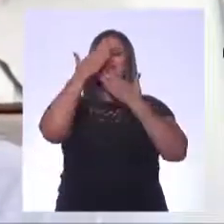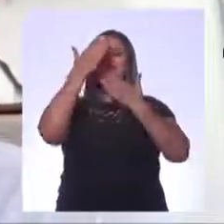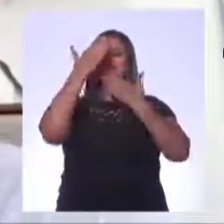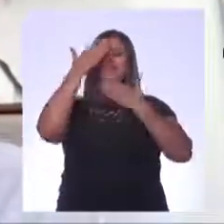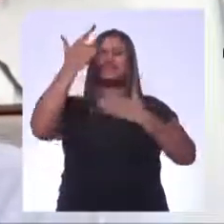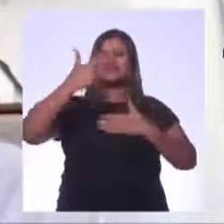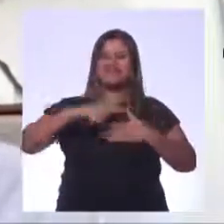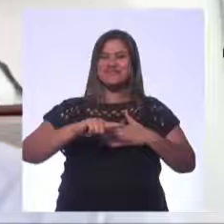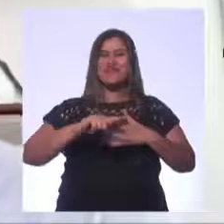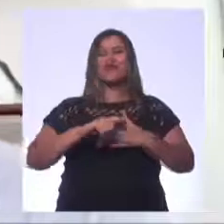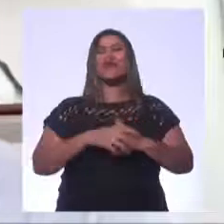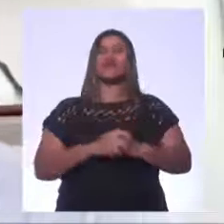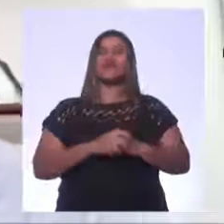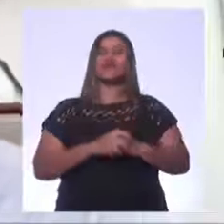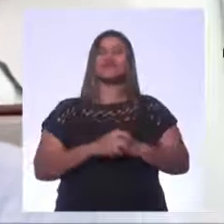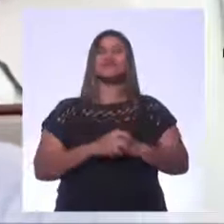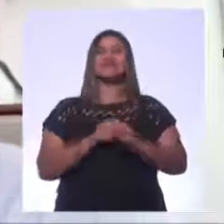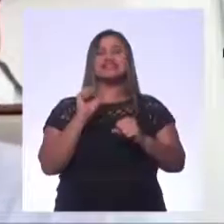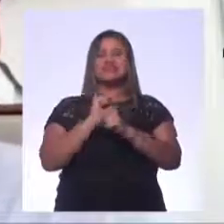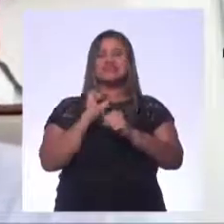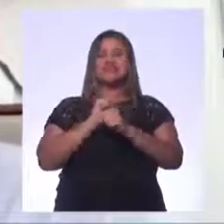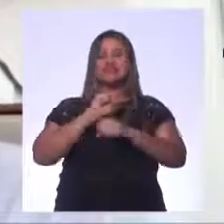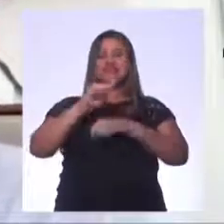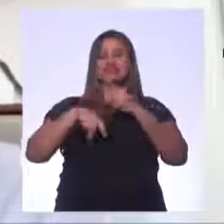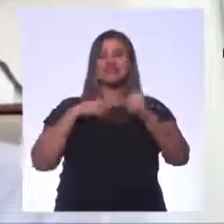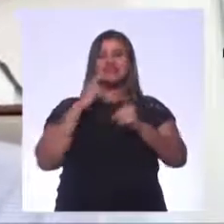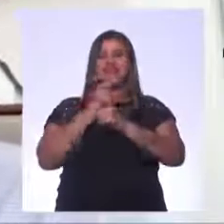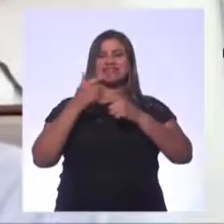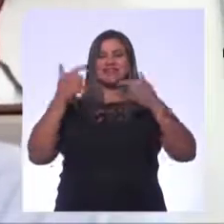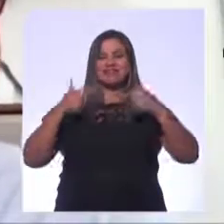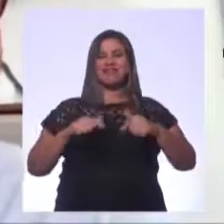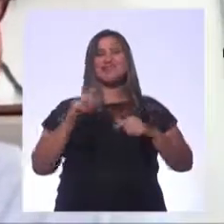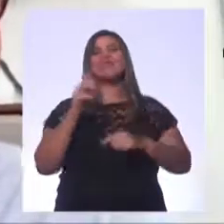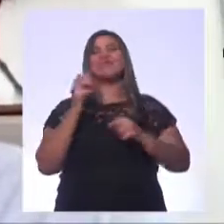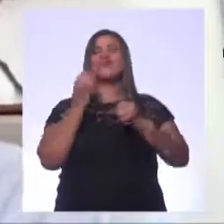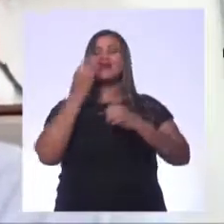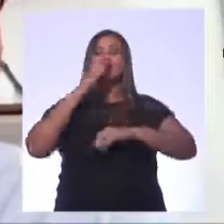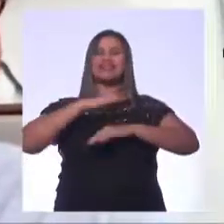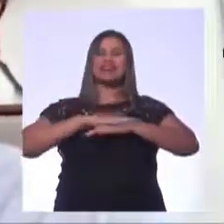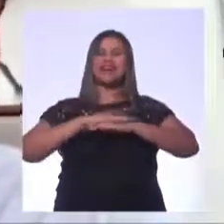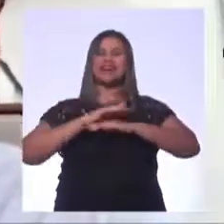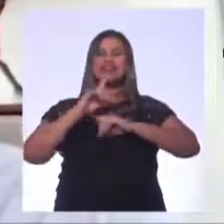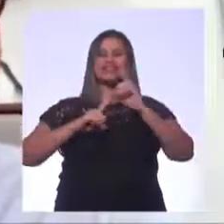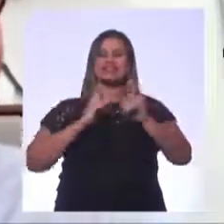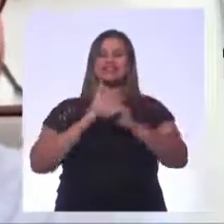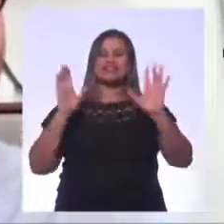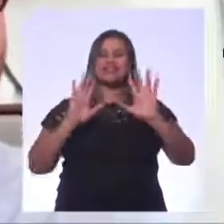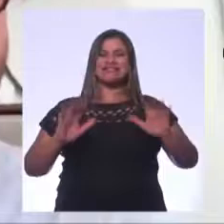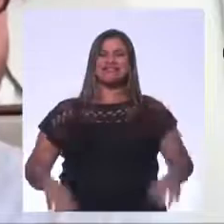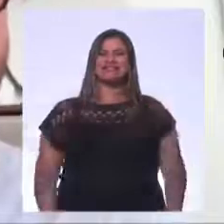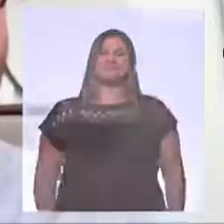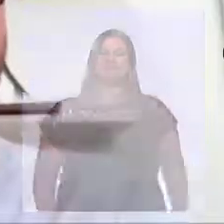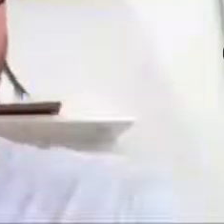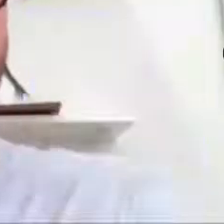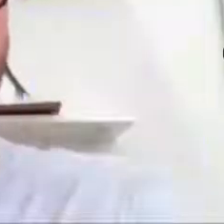mais uma vez a audiência e espero vocês na próxima terça-feira. Uma boa tarde a todos e até mais.